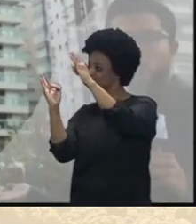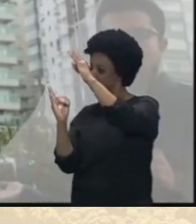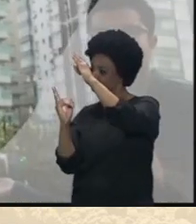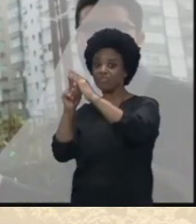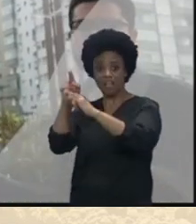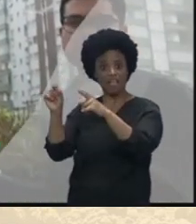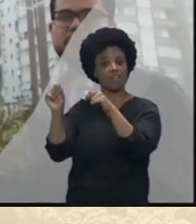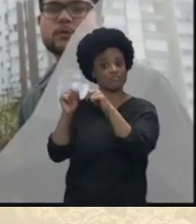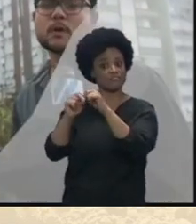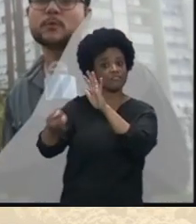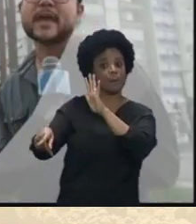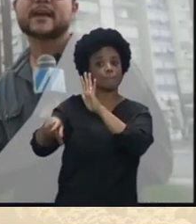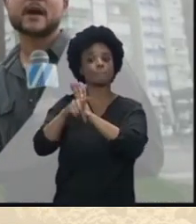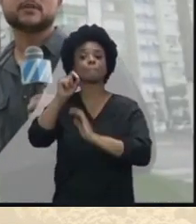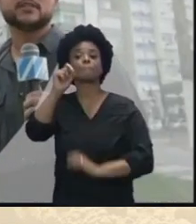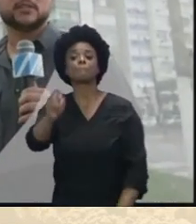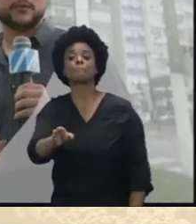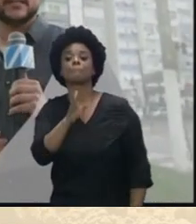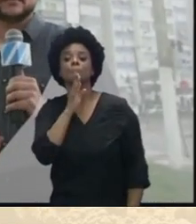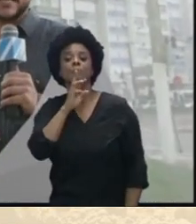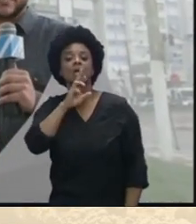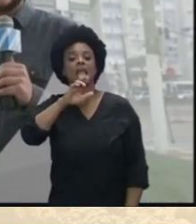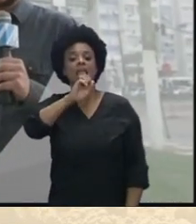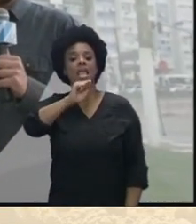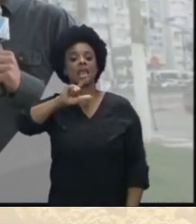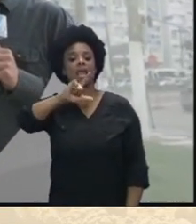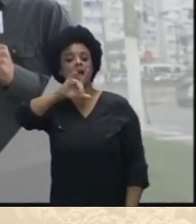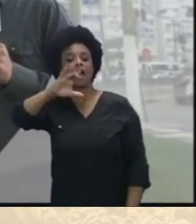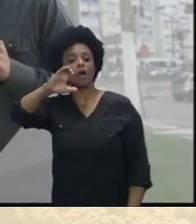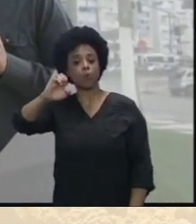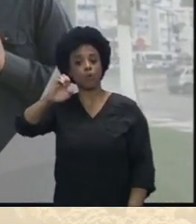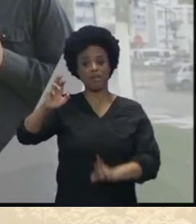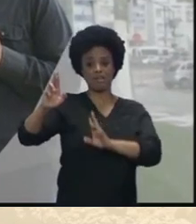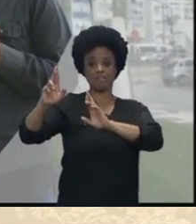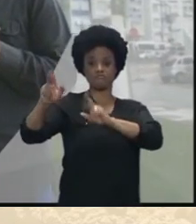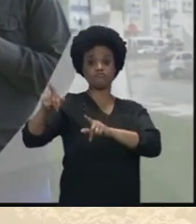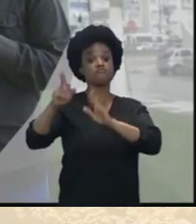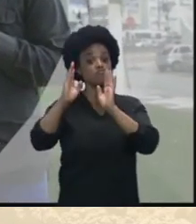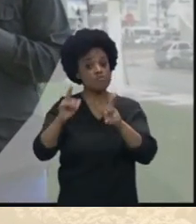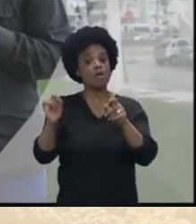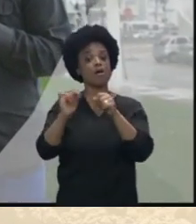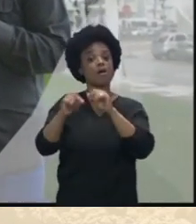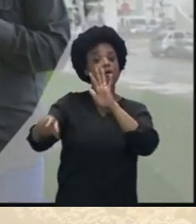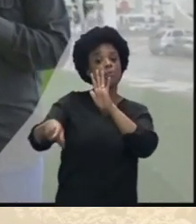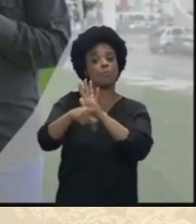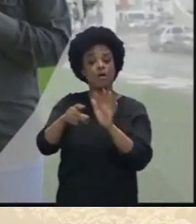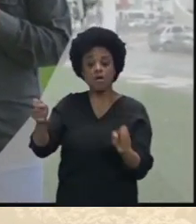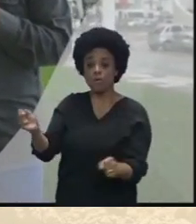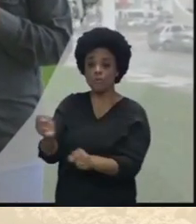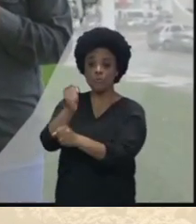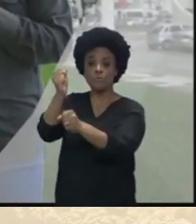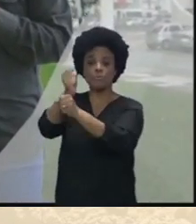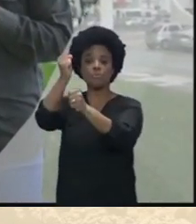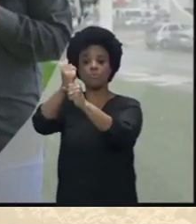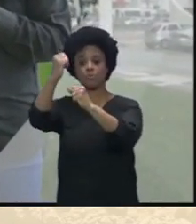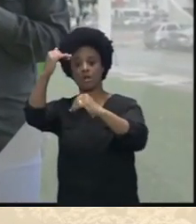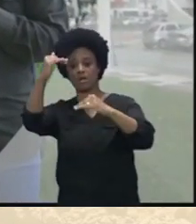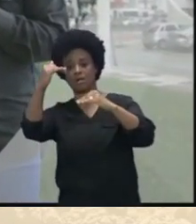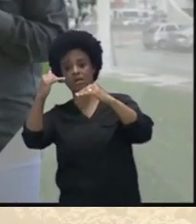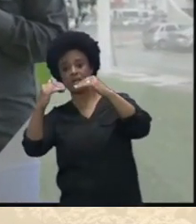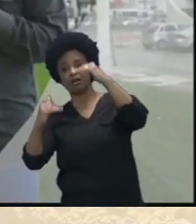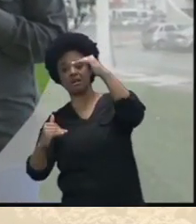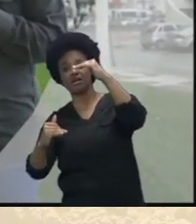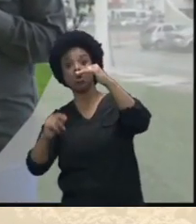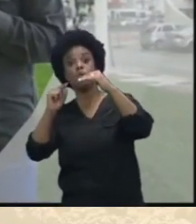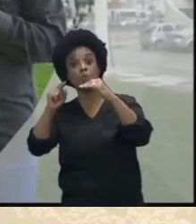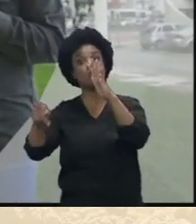por um fenômeno conhecido como recalque diferencial. Ele acontece quando uma edificação sofre um rebaixamento devido